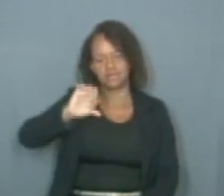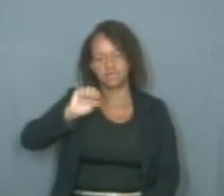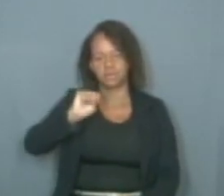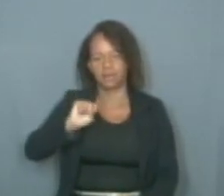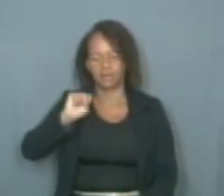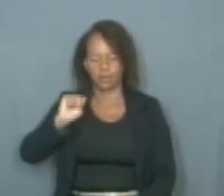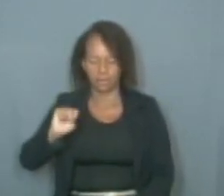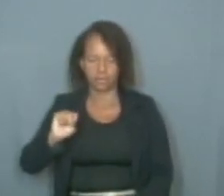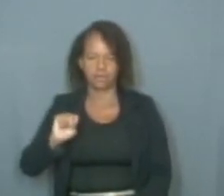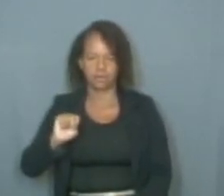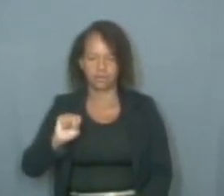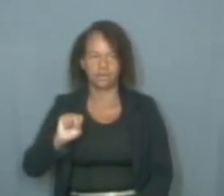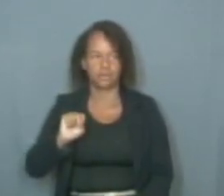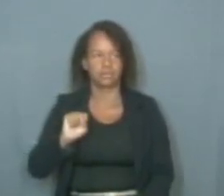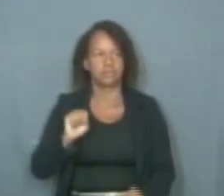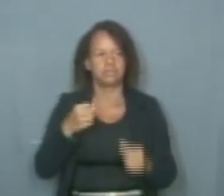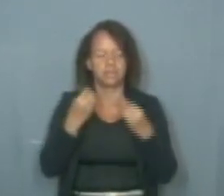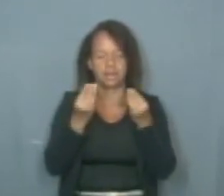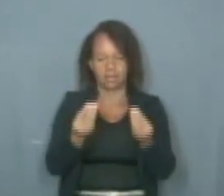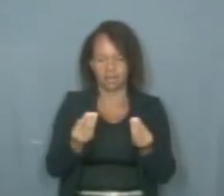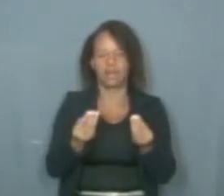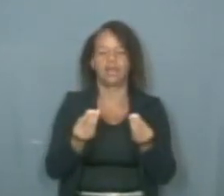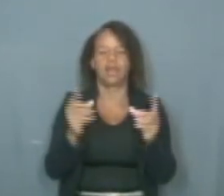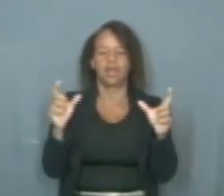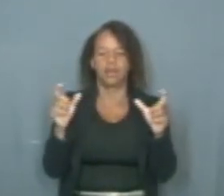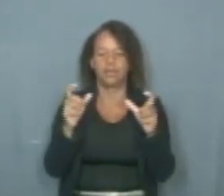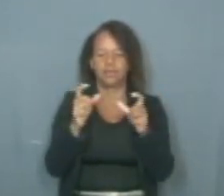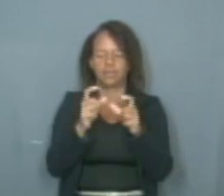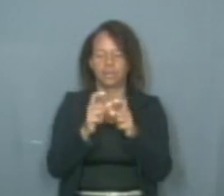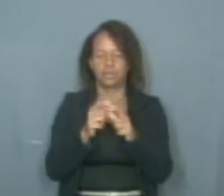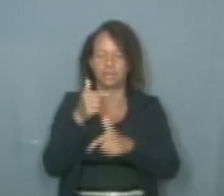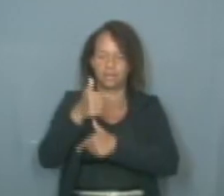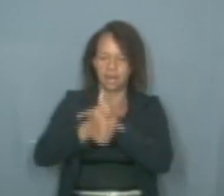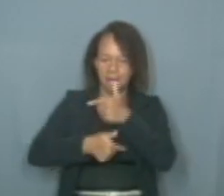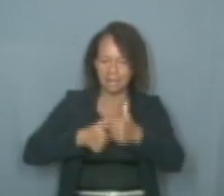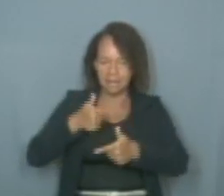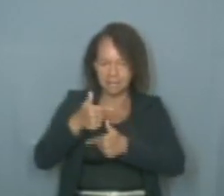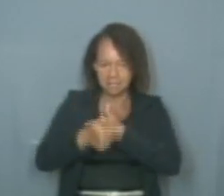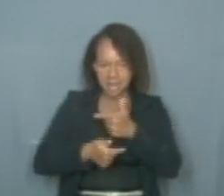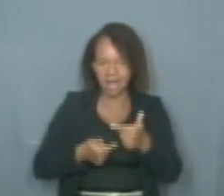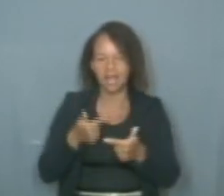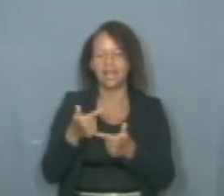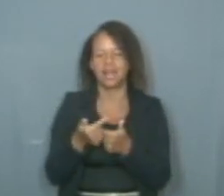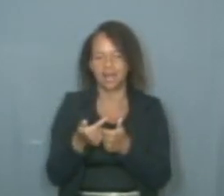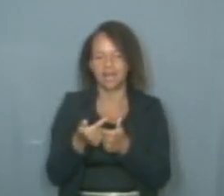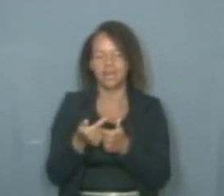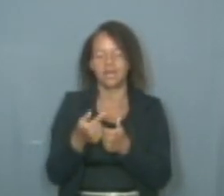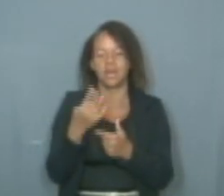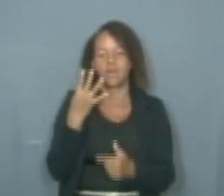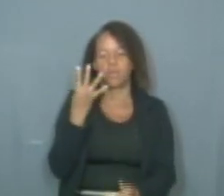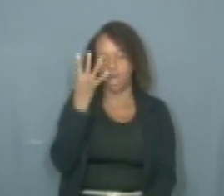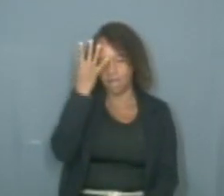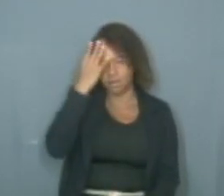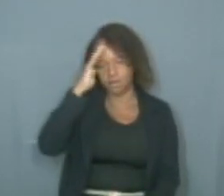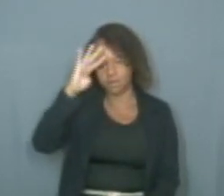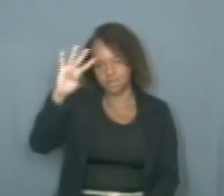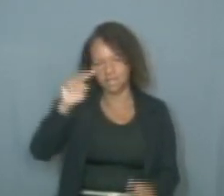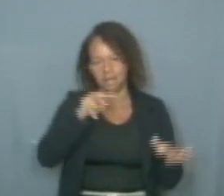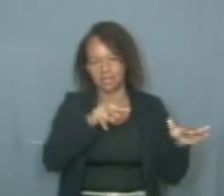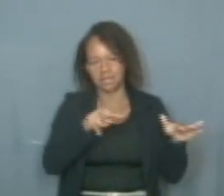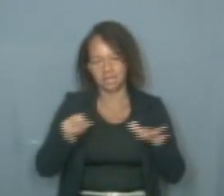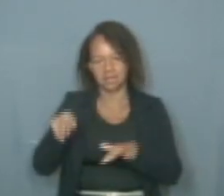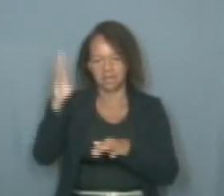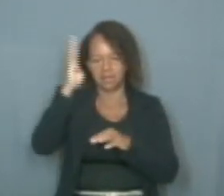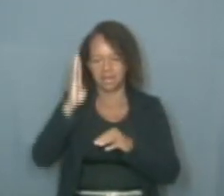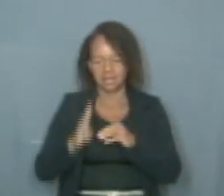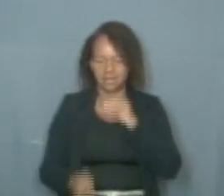1988, para dispor sobre a redução da jornada de trabalho para 4 dias por semana no